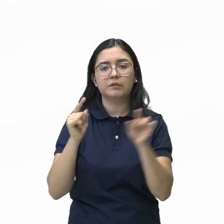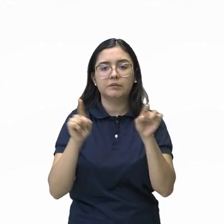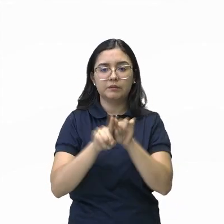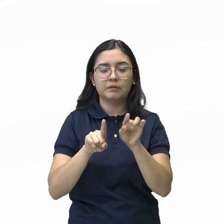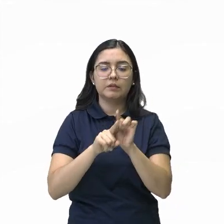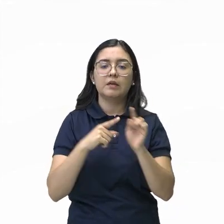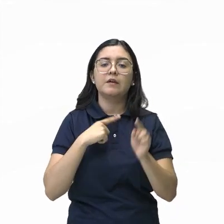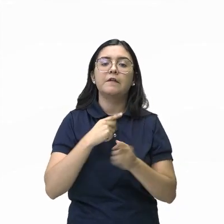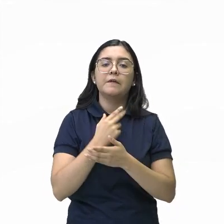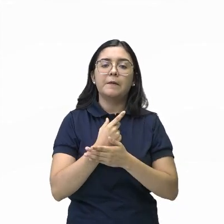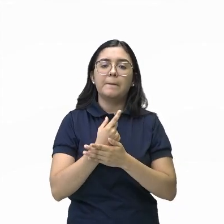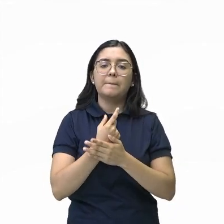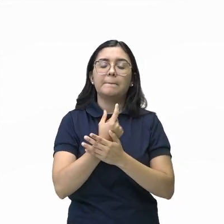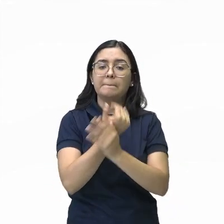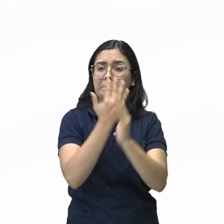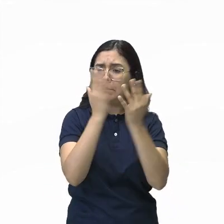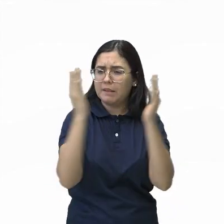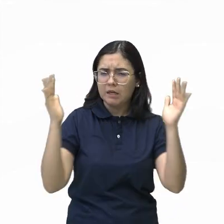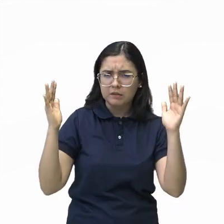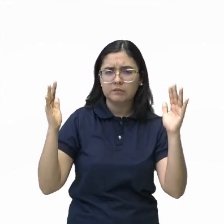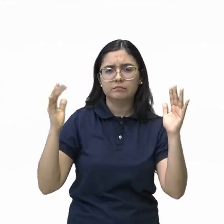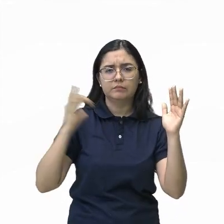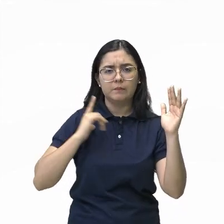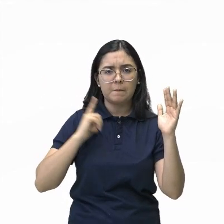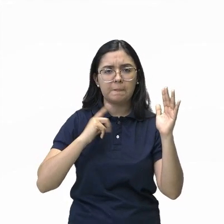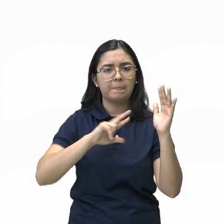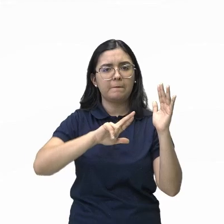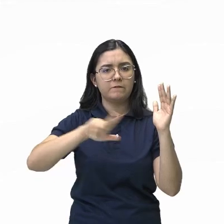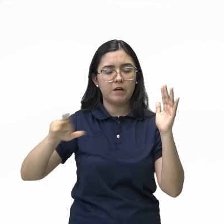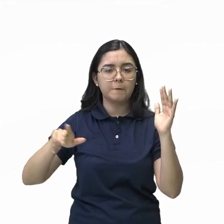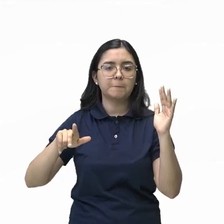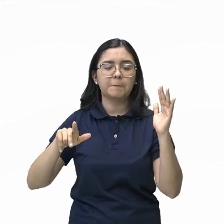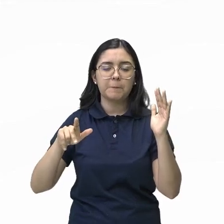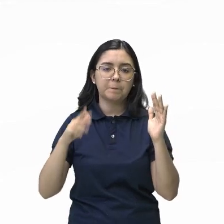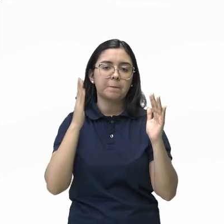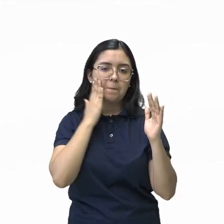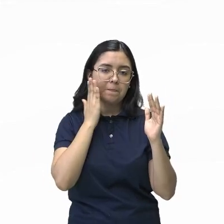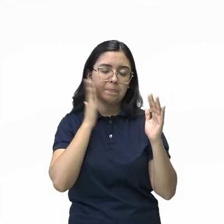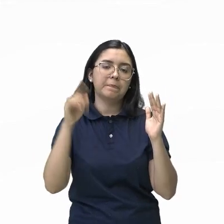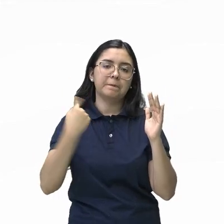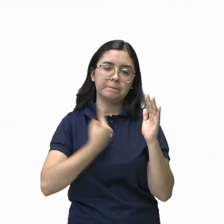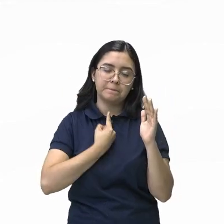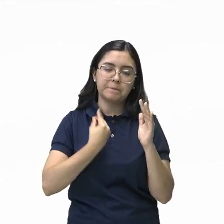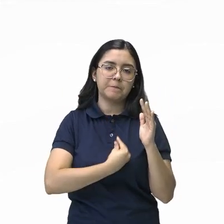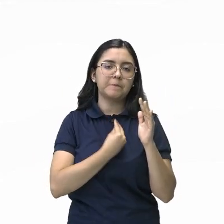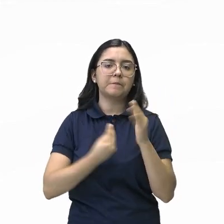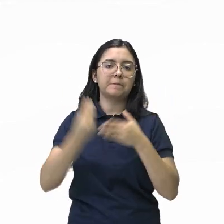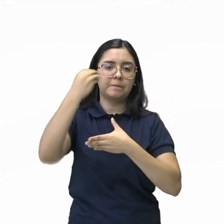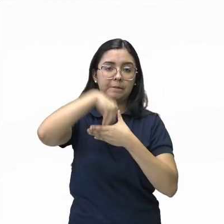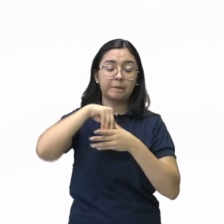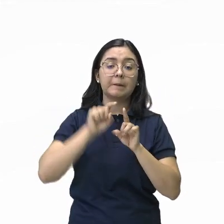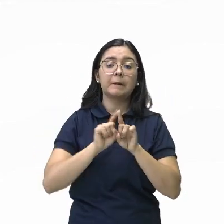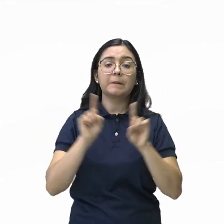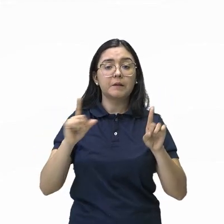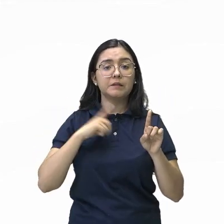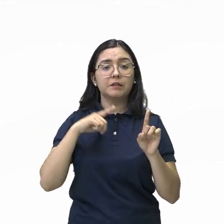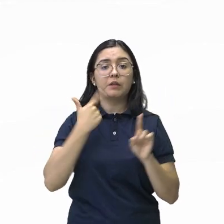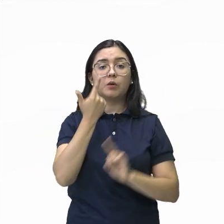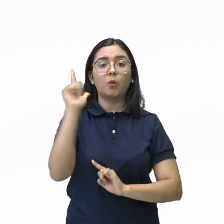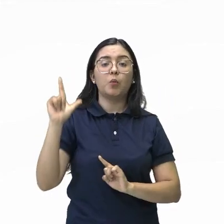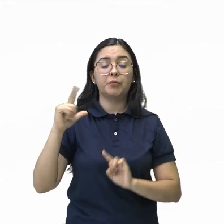densidade de plantas, né? Então, uma floresta densa, a gente sabe disso porque convivemos dentro dela, mas existem